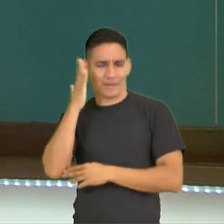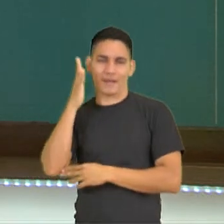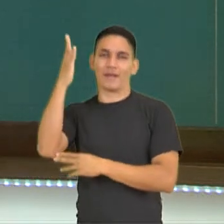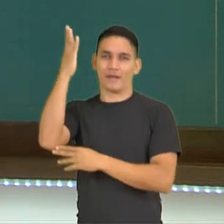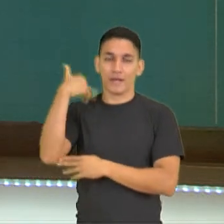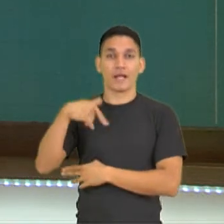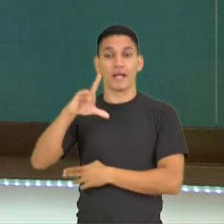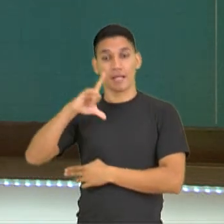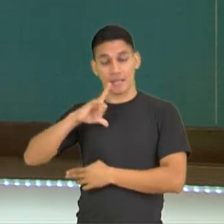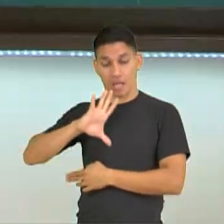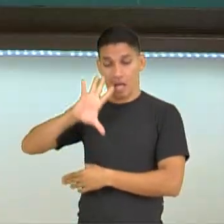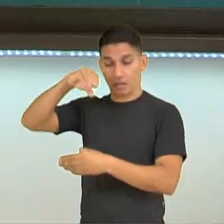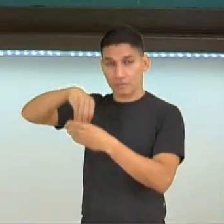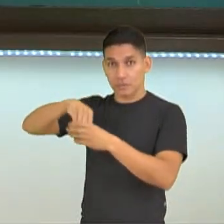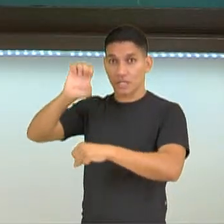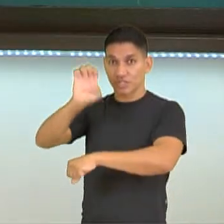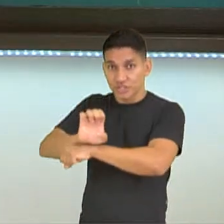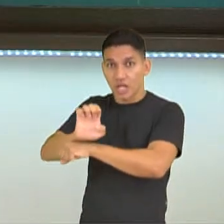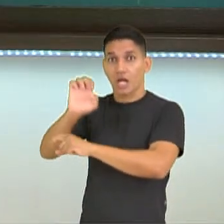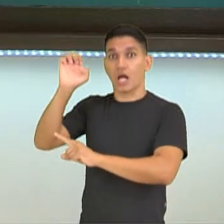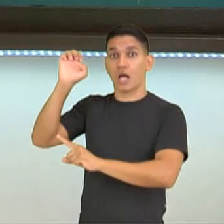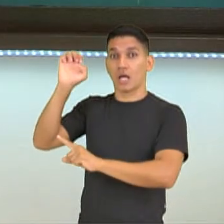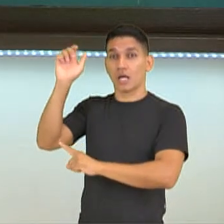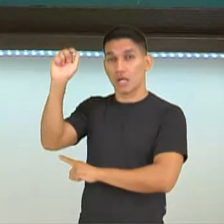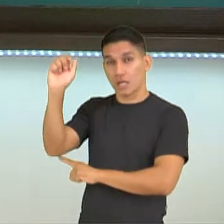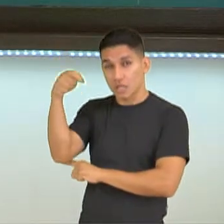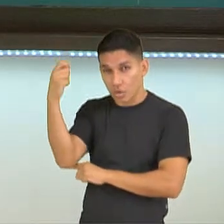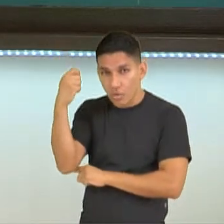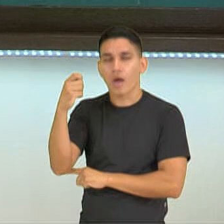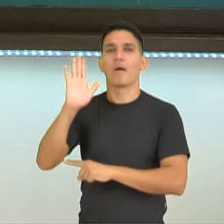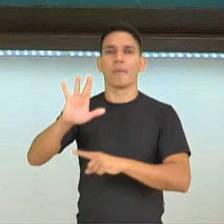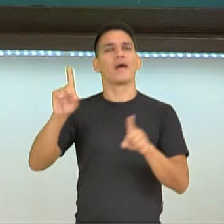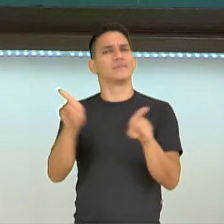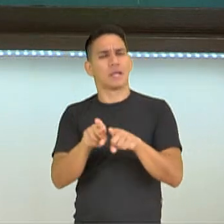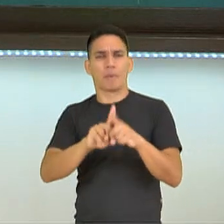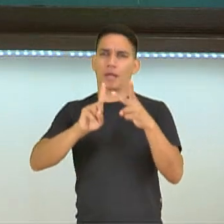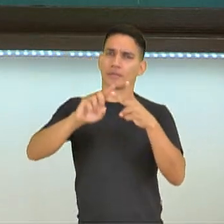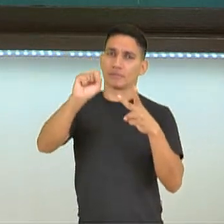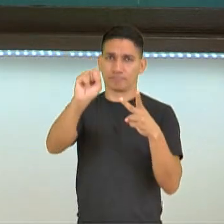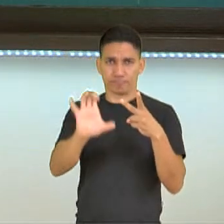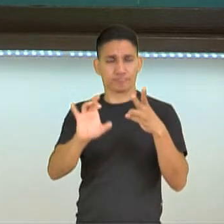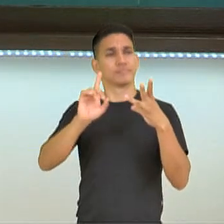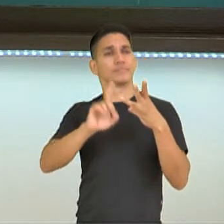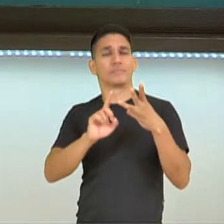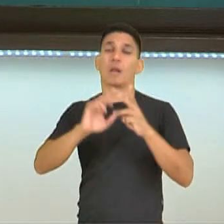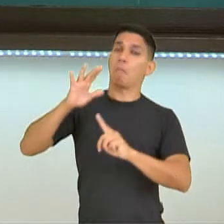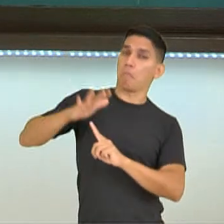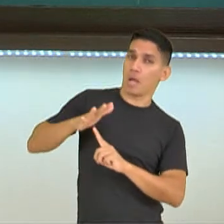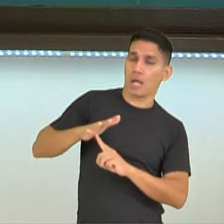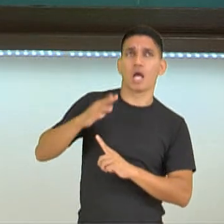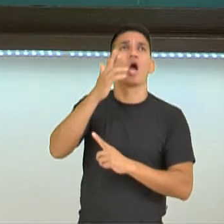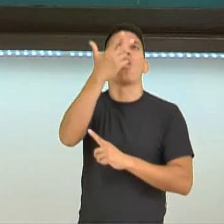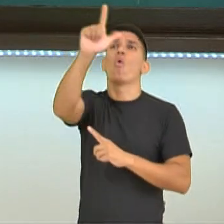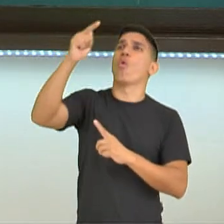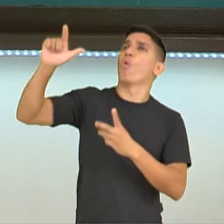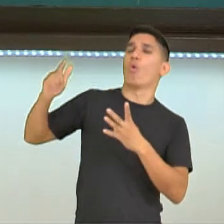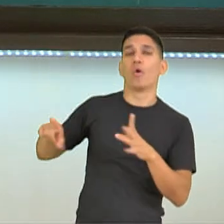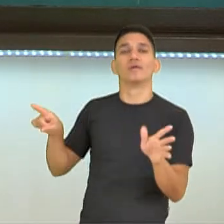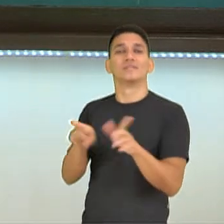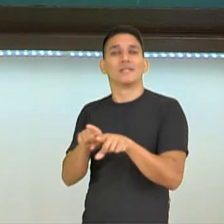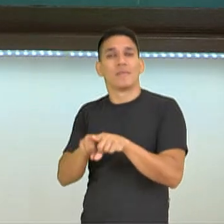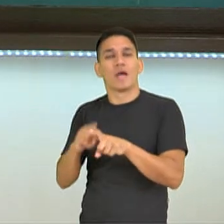não só no Rio Grande do Sul, como em Santa Catarina, como no Paraná, como em diversas culturas